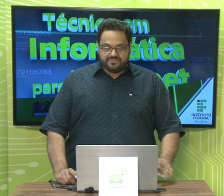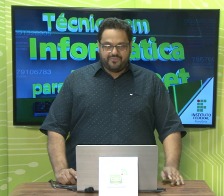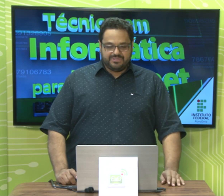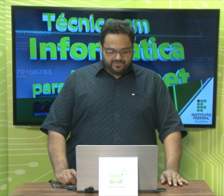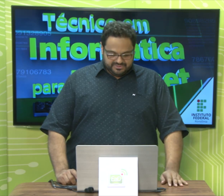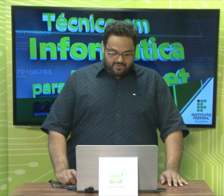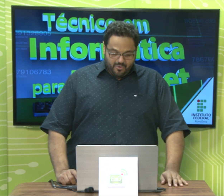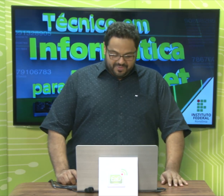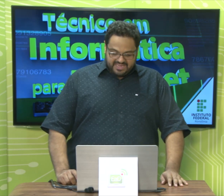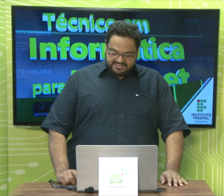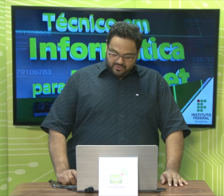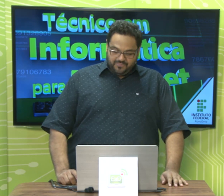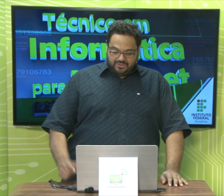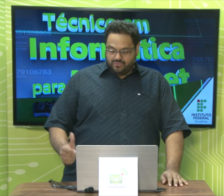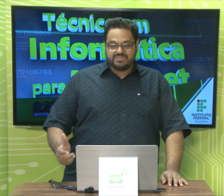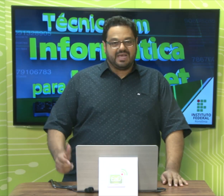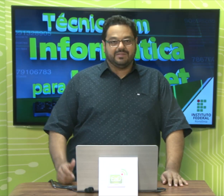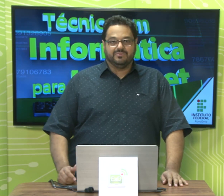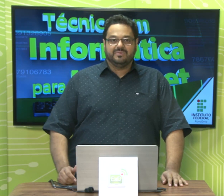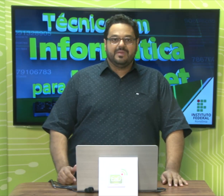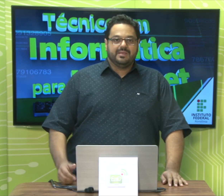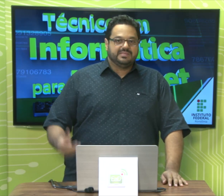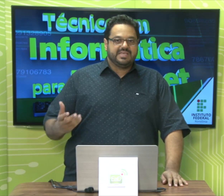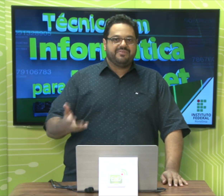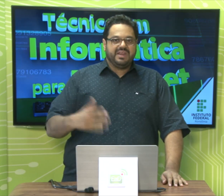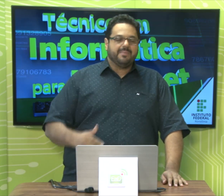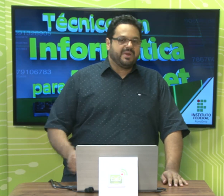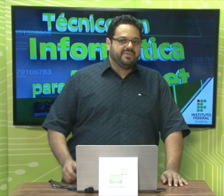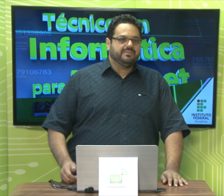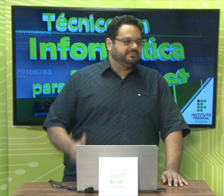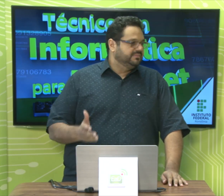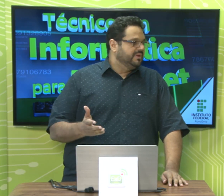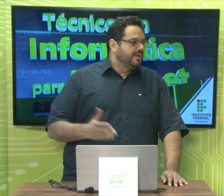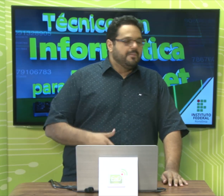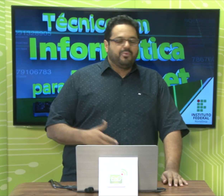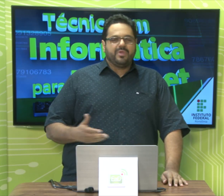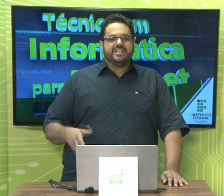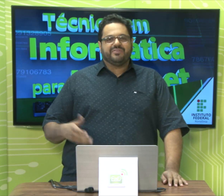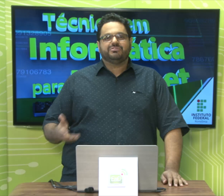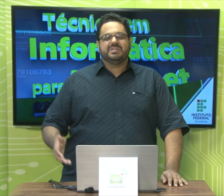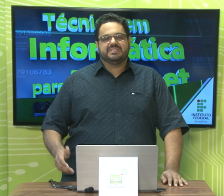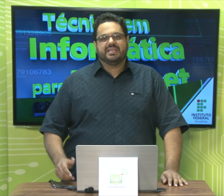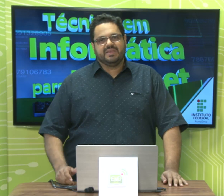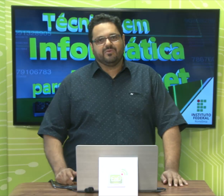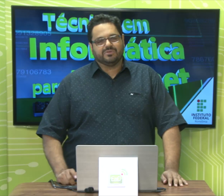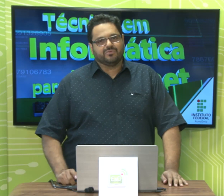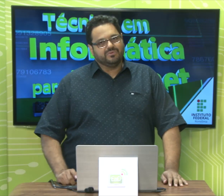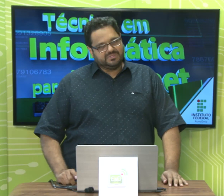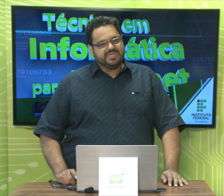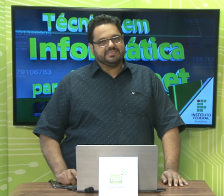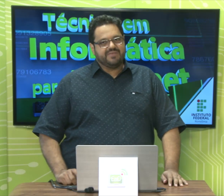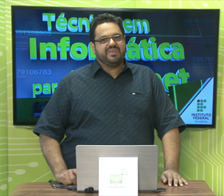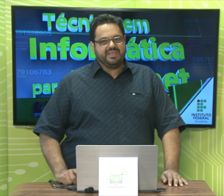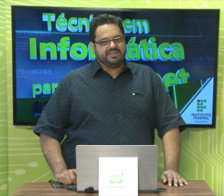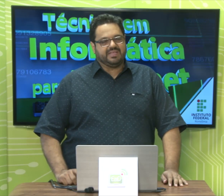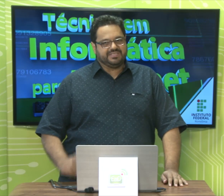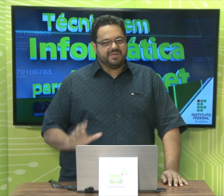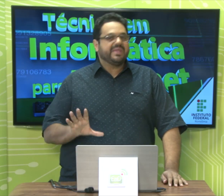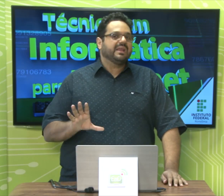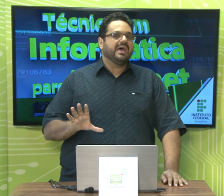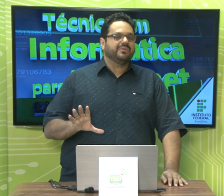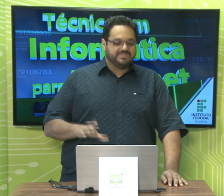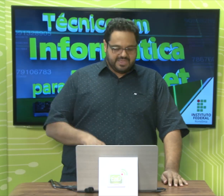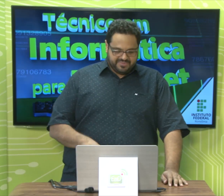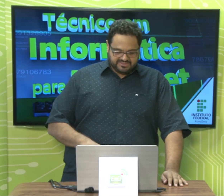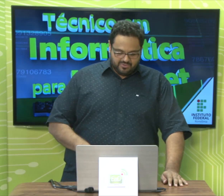Mas, professor, se eu comprasse esse computador usado, serviria para mim? Para o que a gente vai utilizar aqui no nosso curso, sim, serviria, tá? Deixar